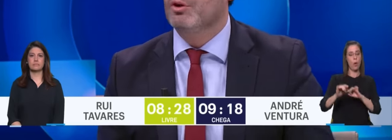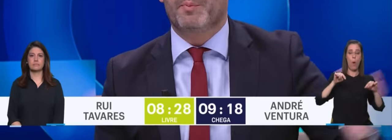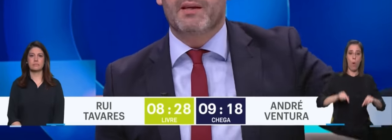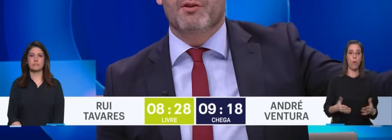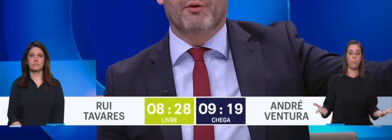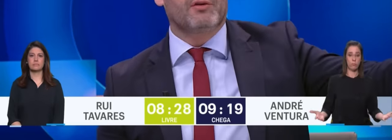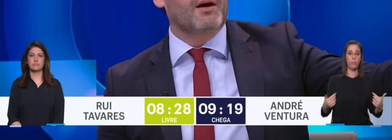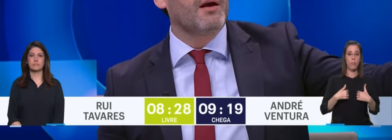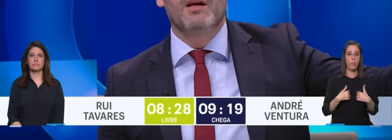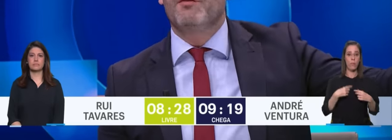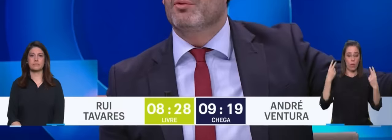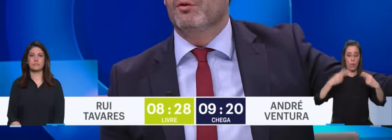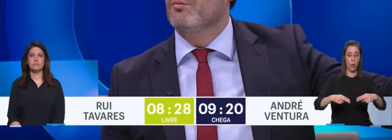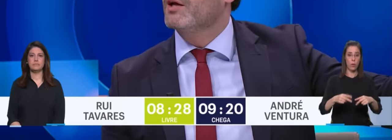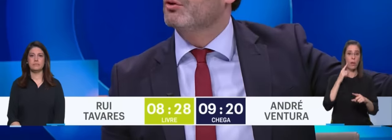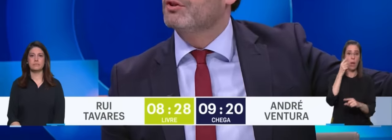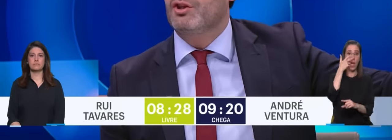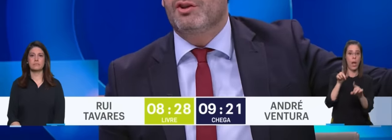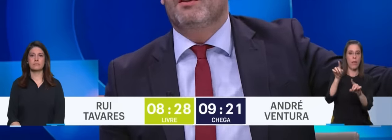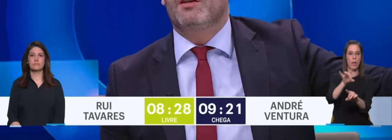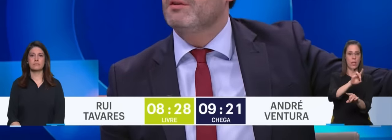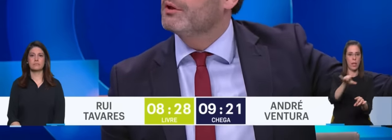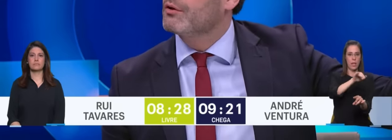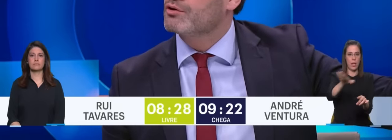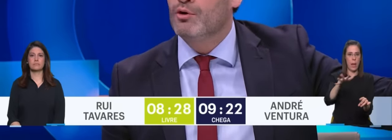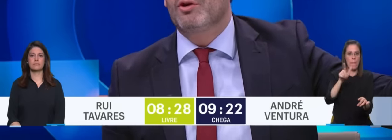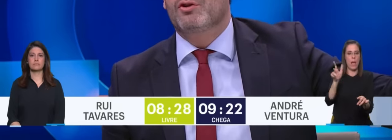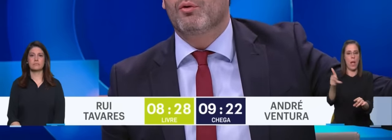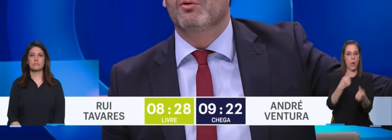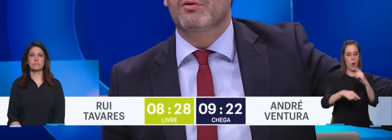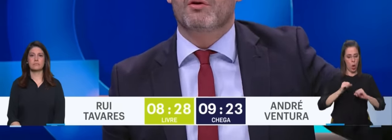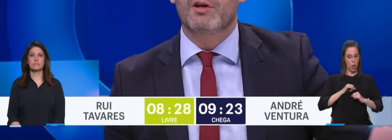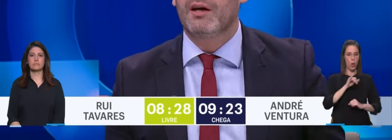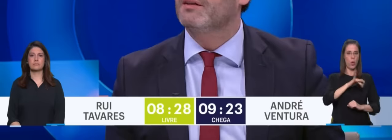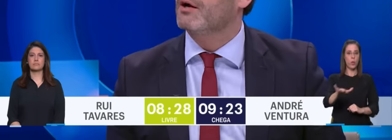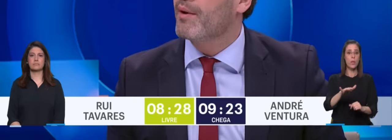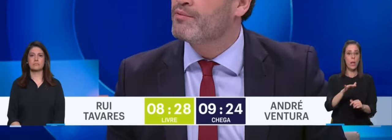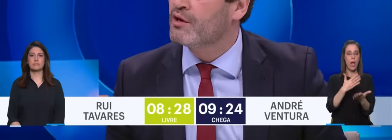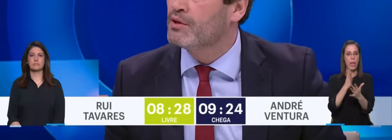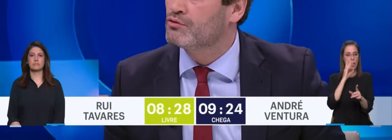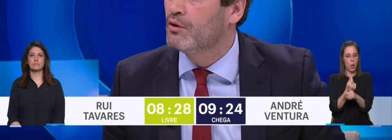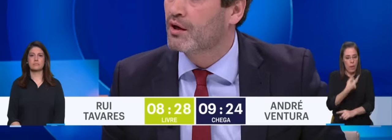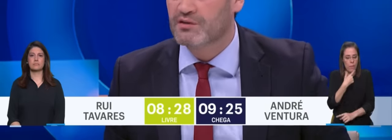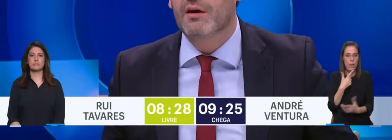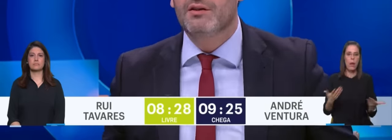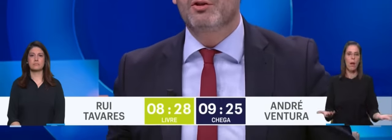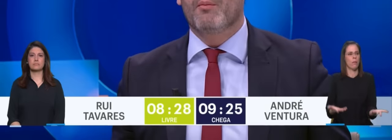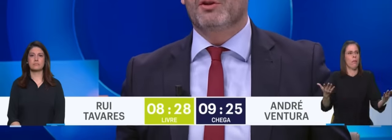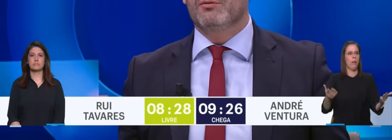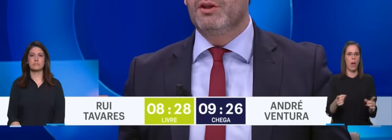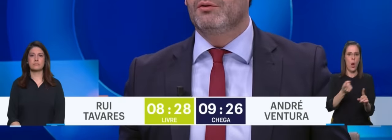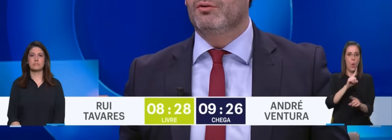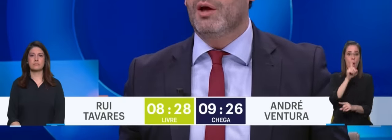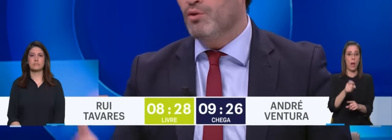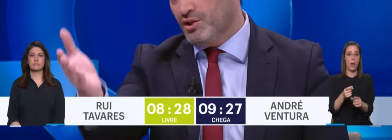é porque nós passamos a fronteira e vemos os reformados com 600 700 e 1000 € e os nossos estão com 200 € a tentar comprar medicamentos quer dizer se isto não é uma